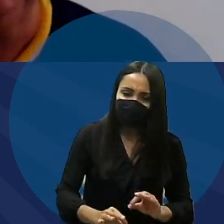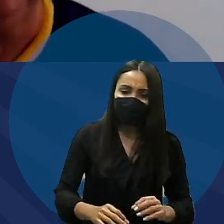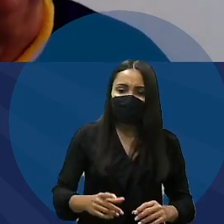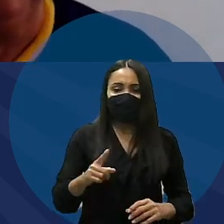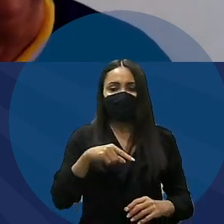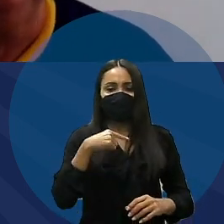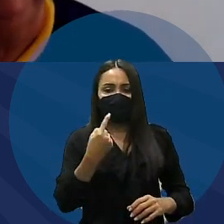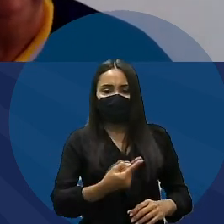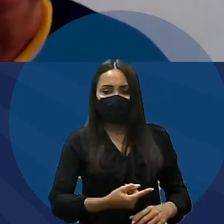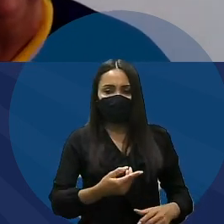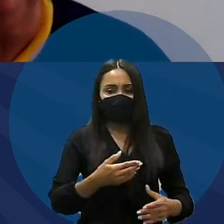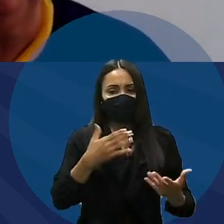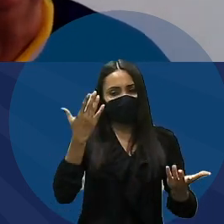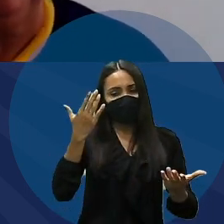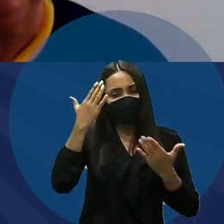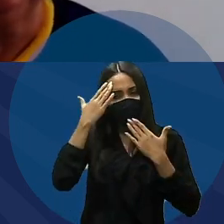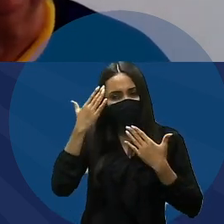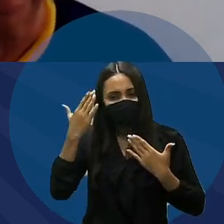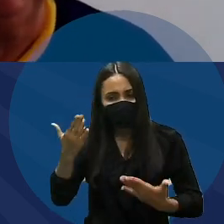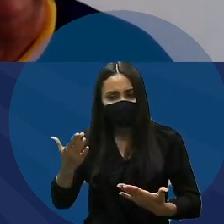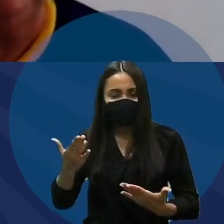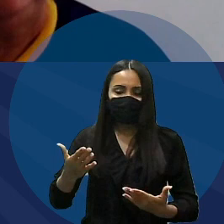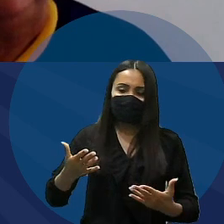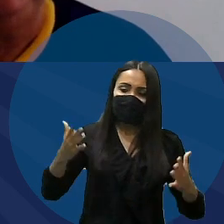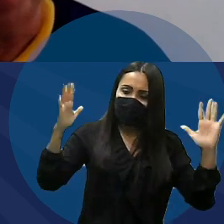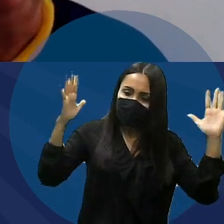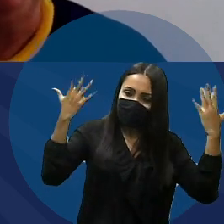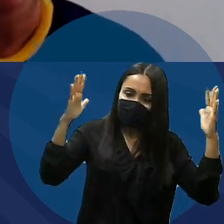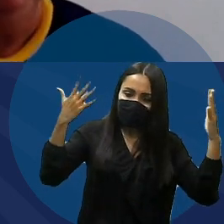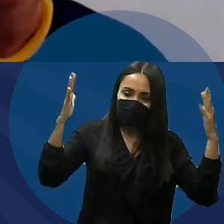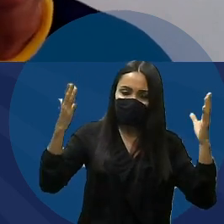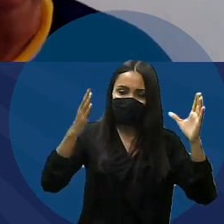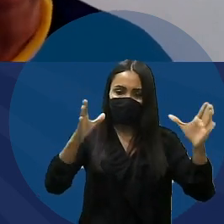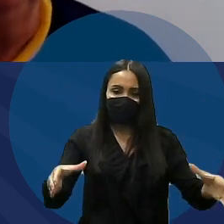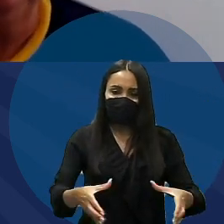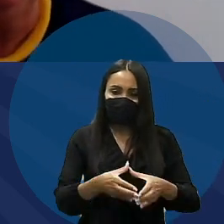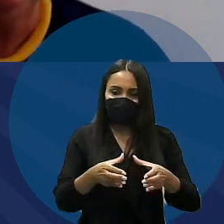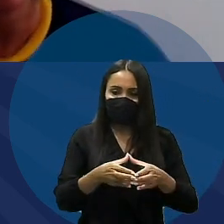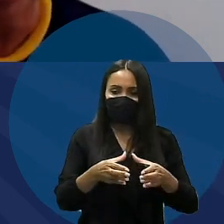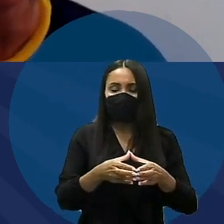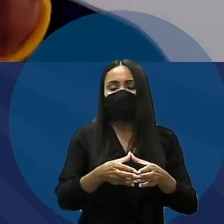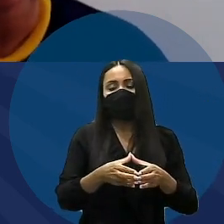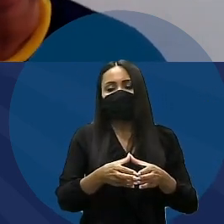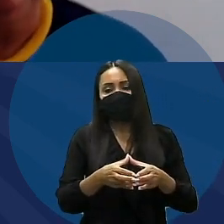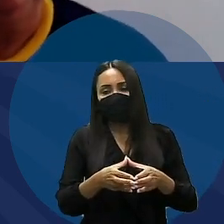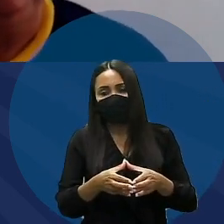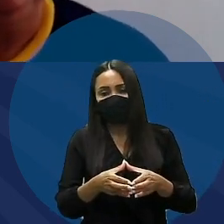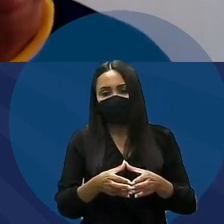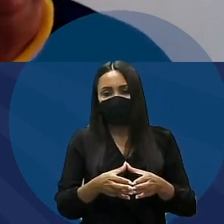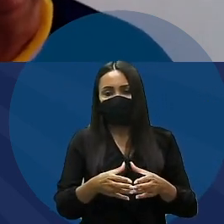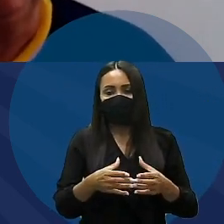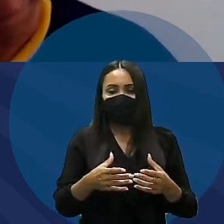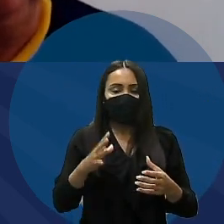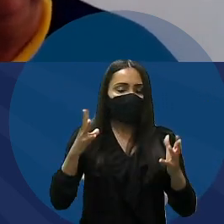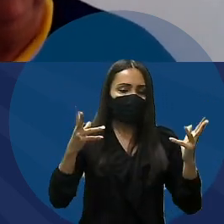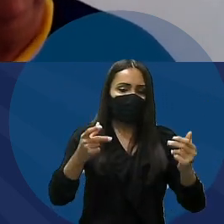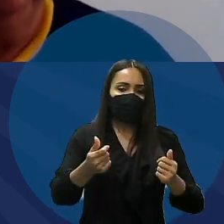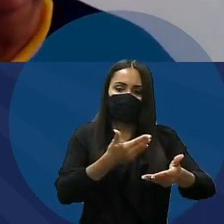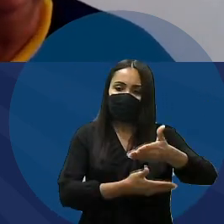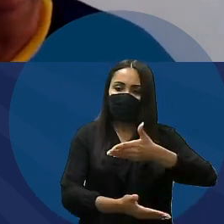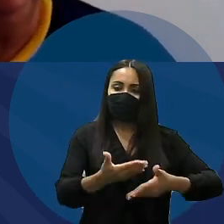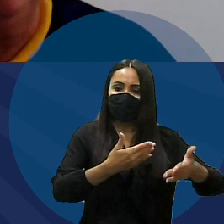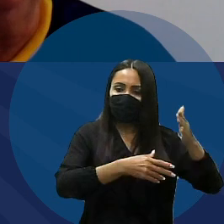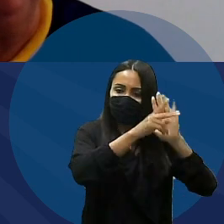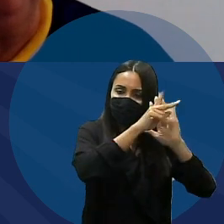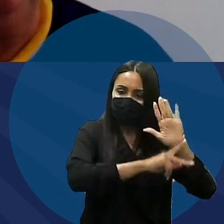pelo seu trabalho. Parabéns para toda a equipe, todo mundo que está envolvido nesse projeto.